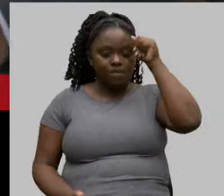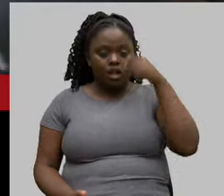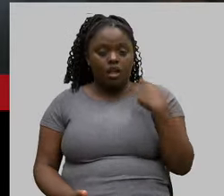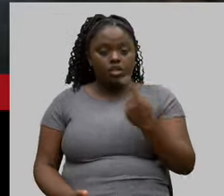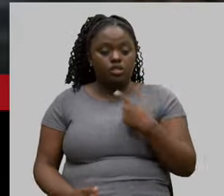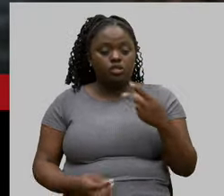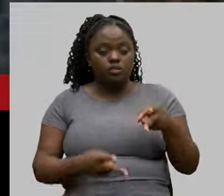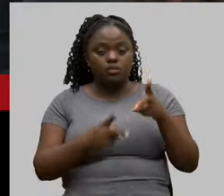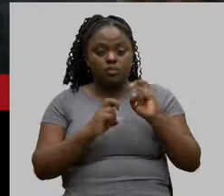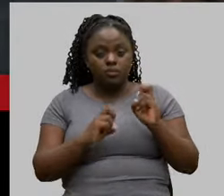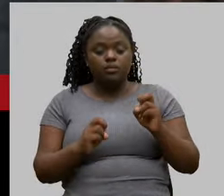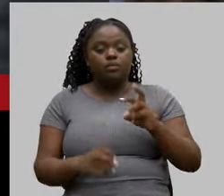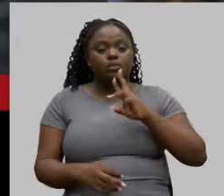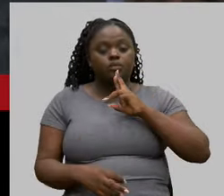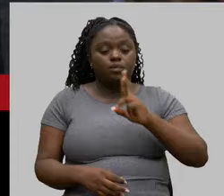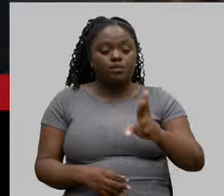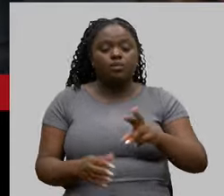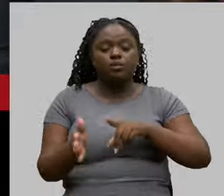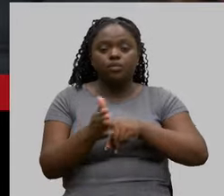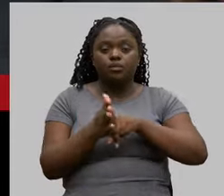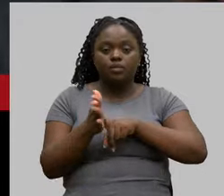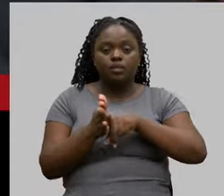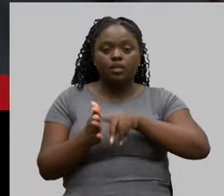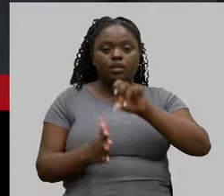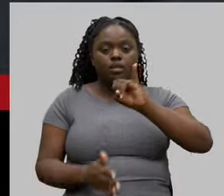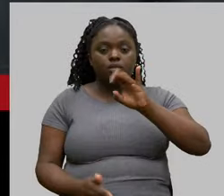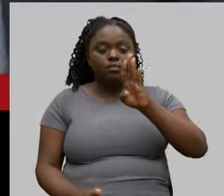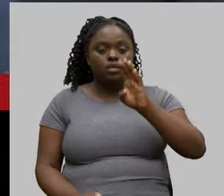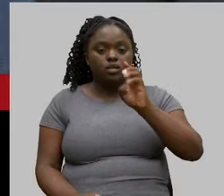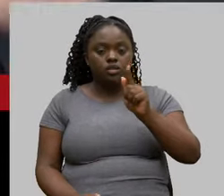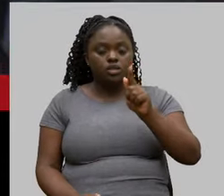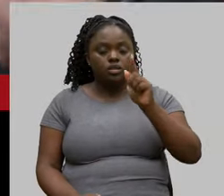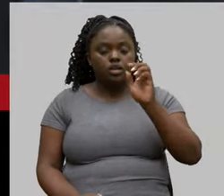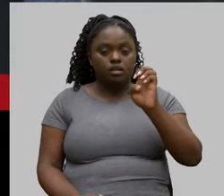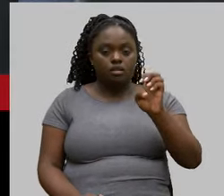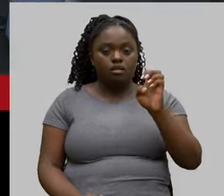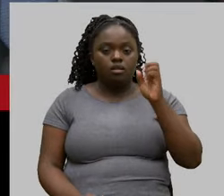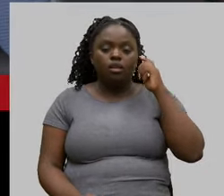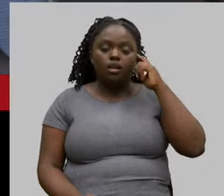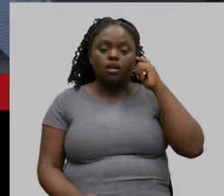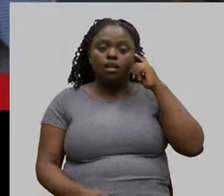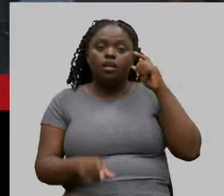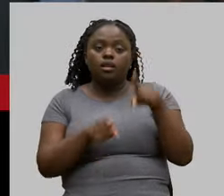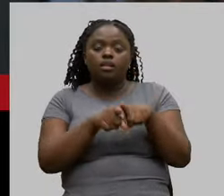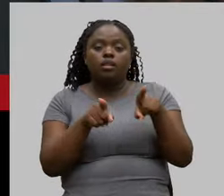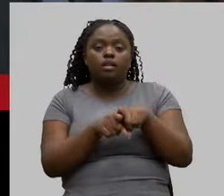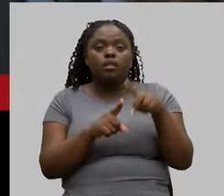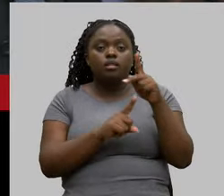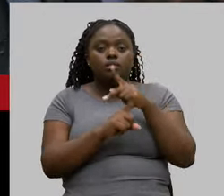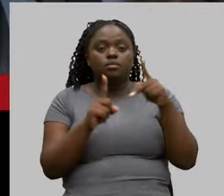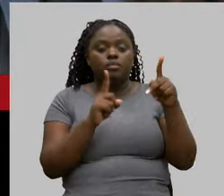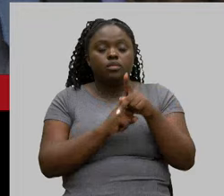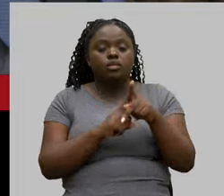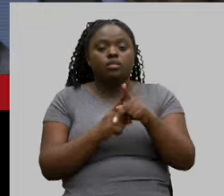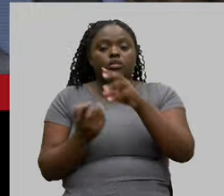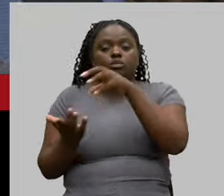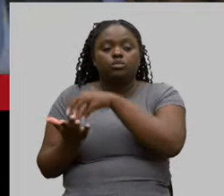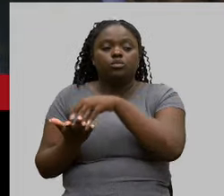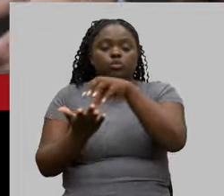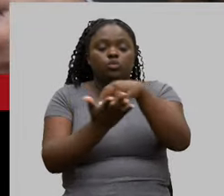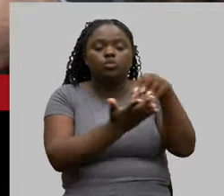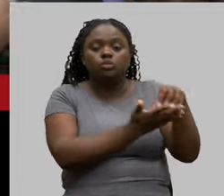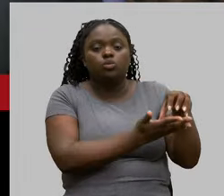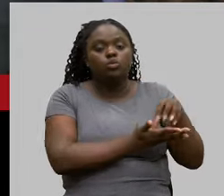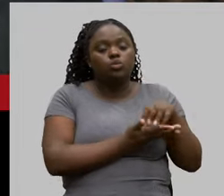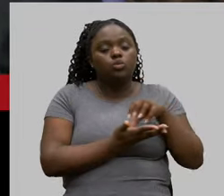censo do bge a população envelhecendo né essa questão da da Previdência ser por repartição e capitalização